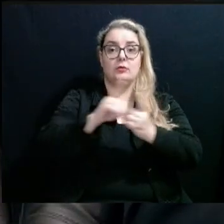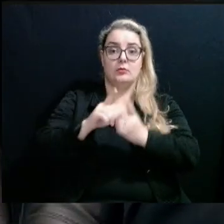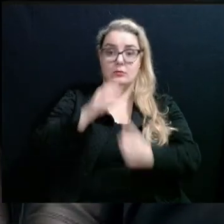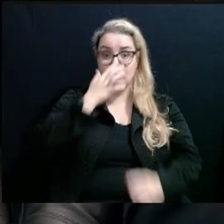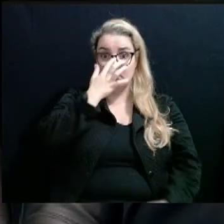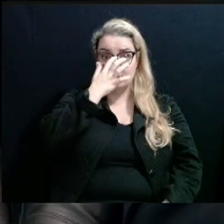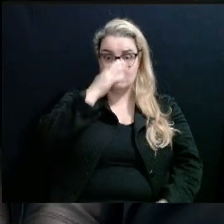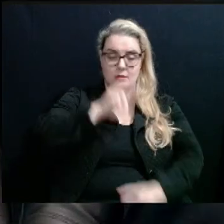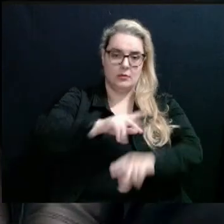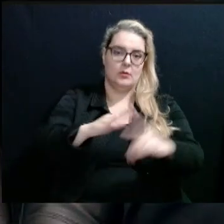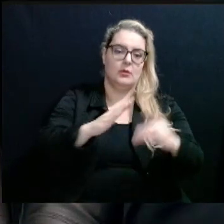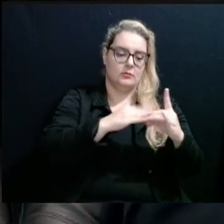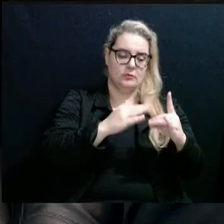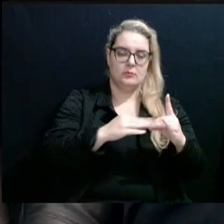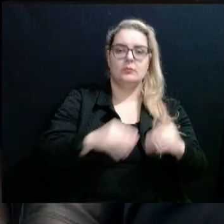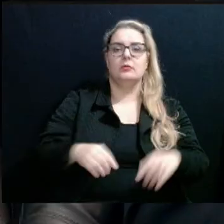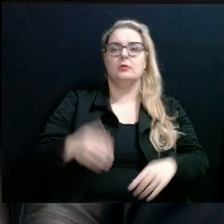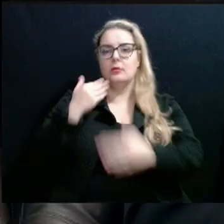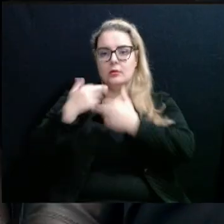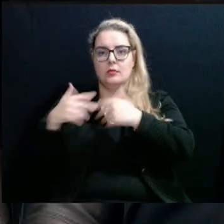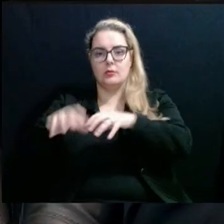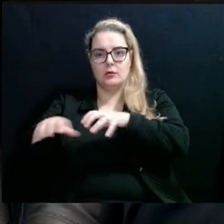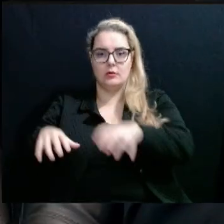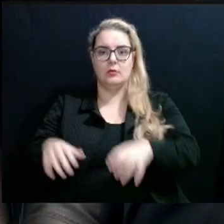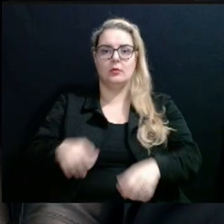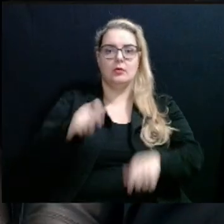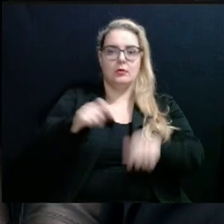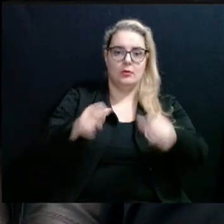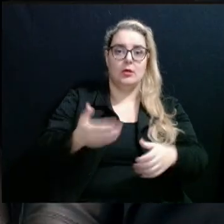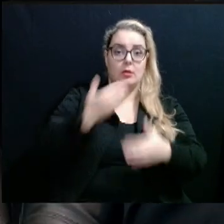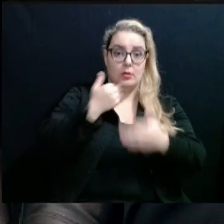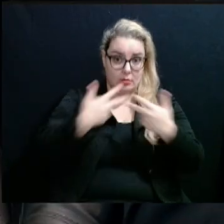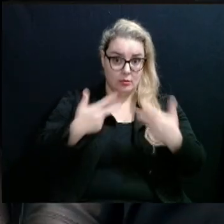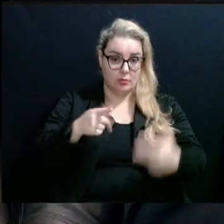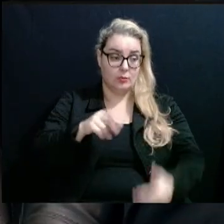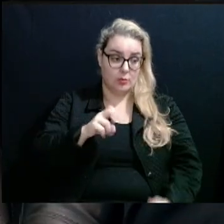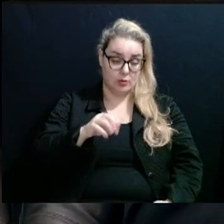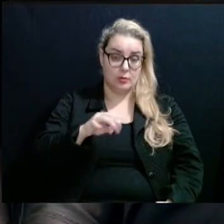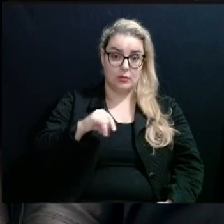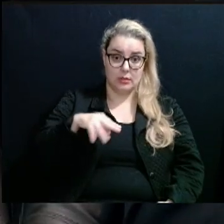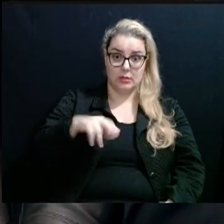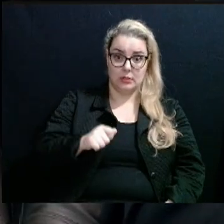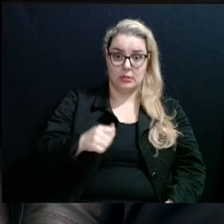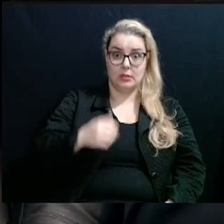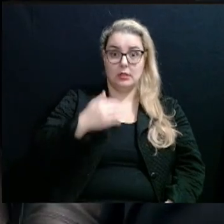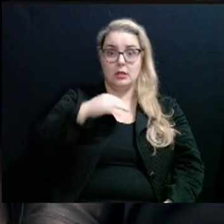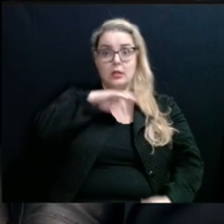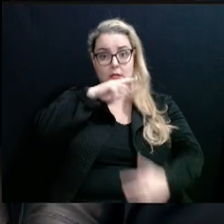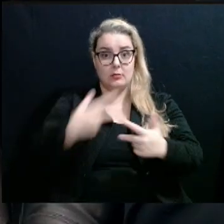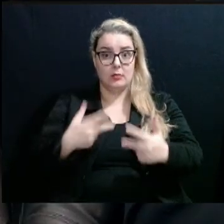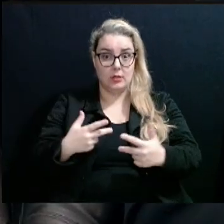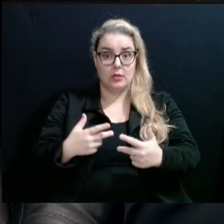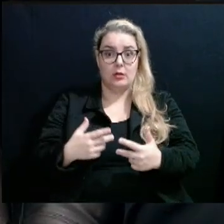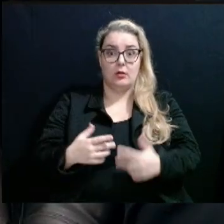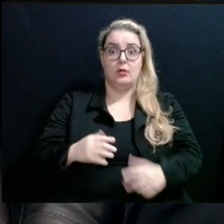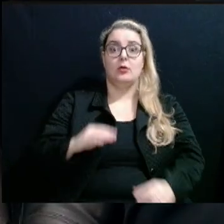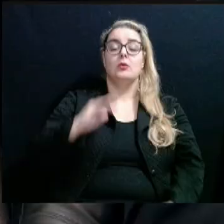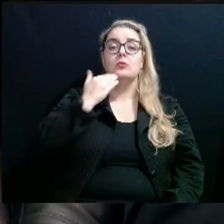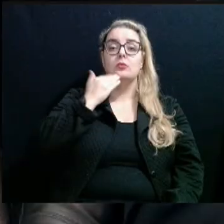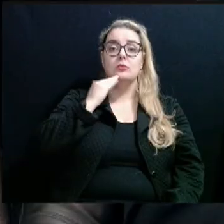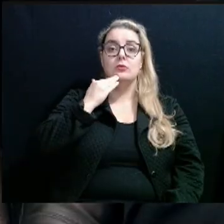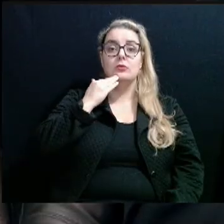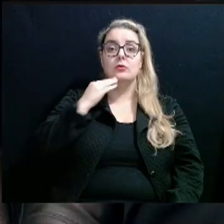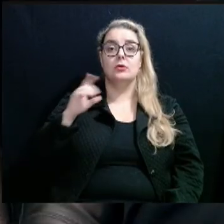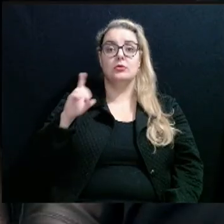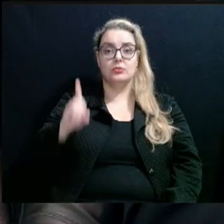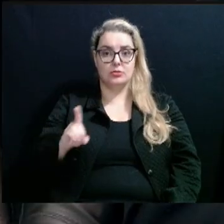também atendo onívoros, pessoas que comem proteína animal. E a gente vê que o índice de deficiência de vitamina D e B12 em pessoas